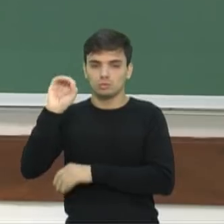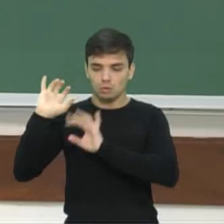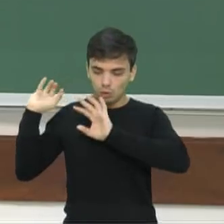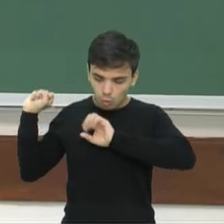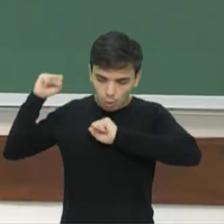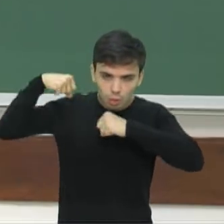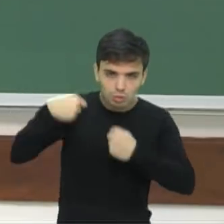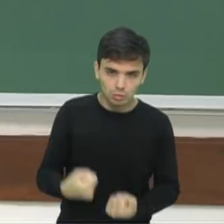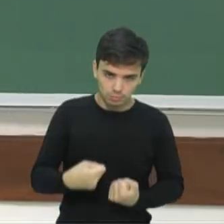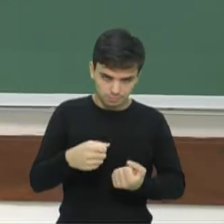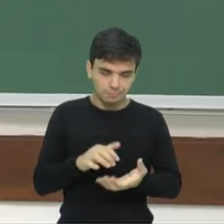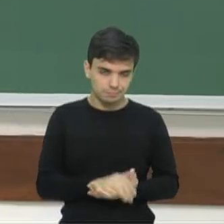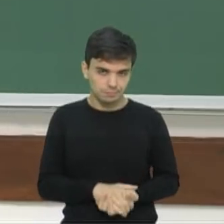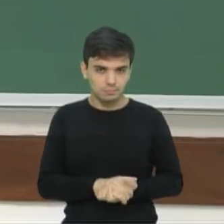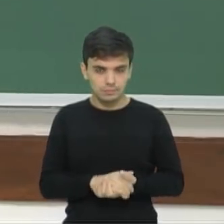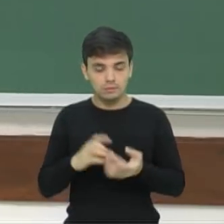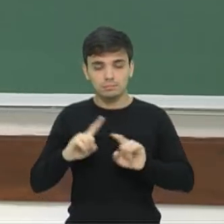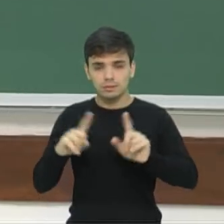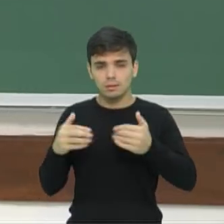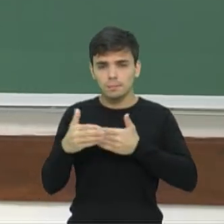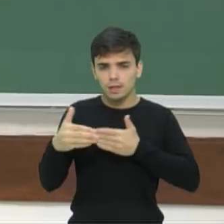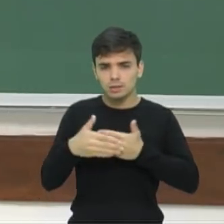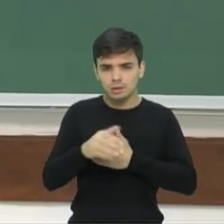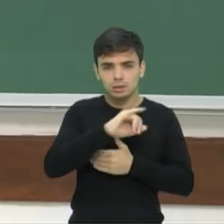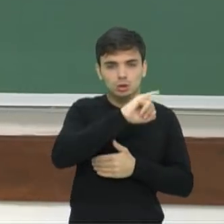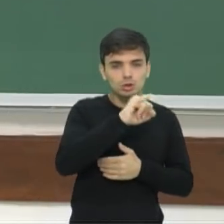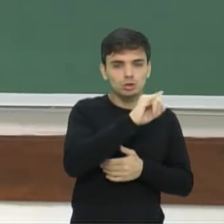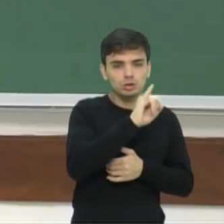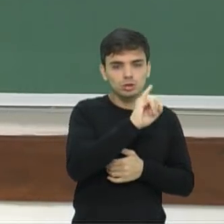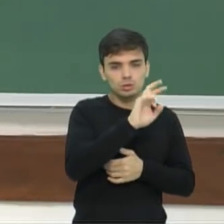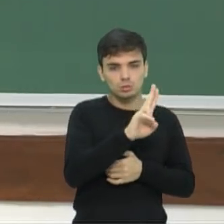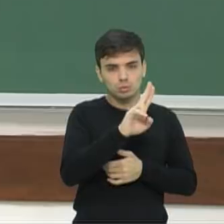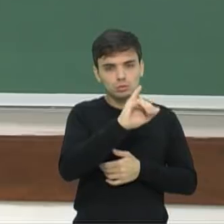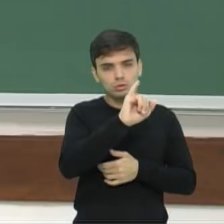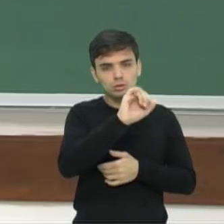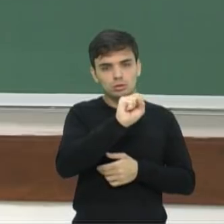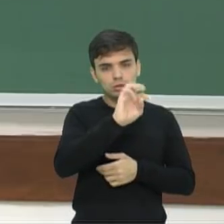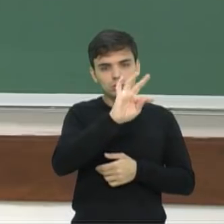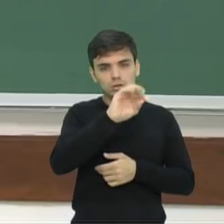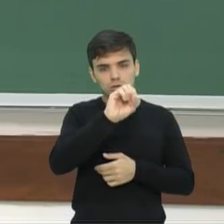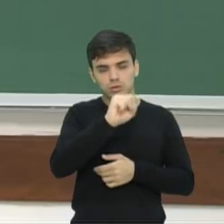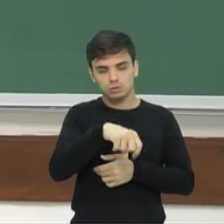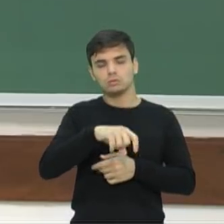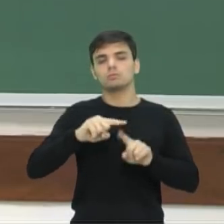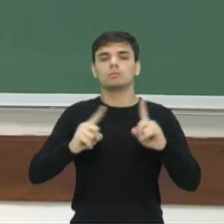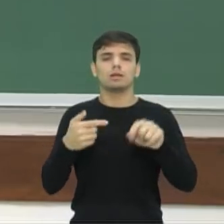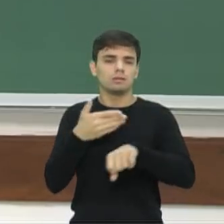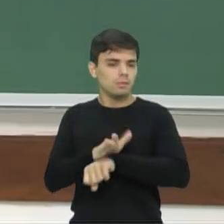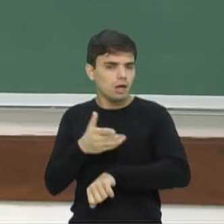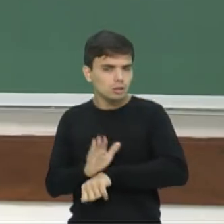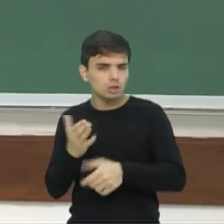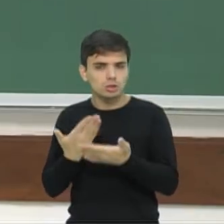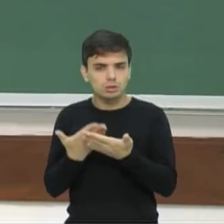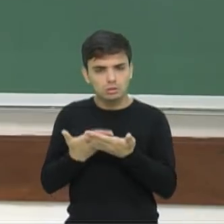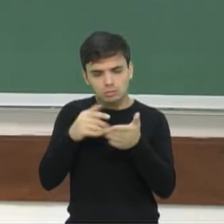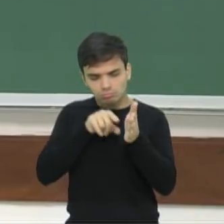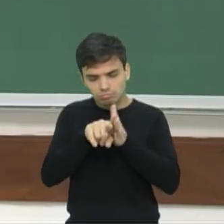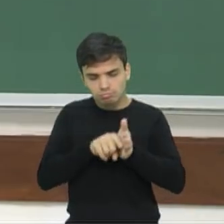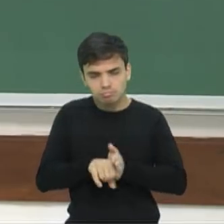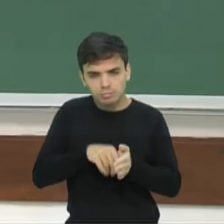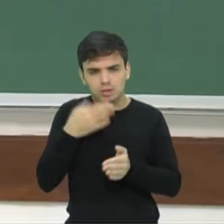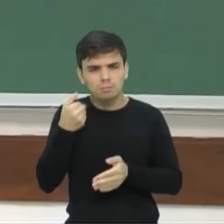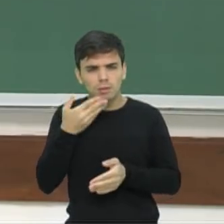Judô deriva do Jiu-Jitsu, a partir do Jiu-Jitsu, e através de muitos estudos, através de muita prática, de muito aprimoramento